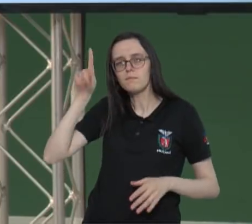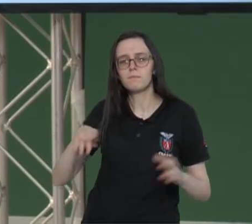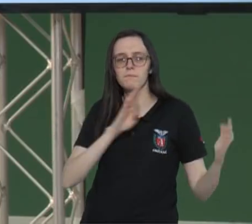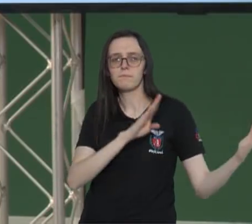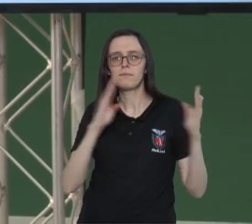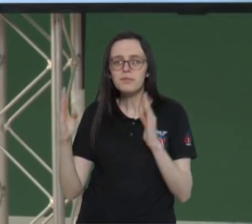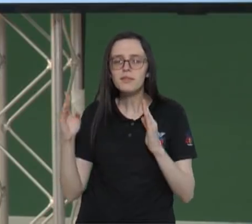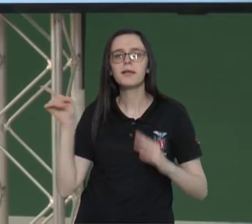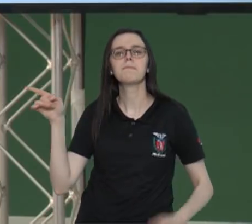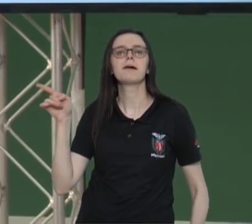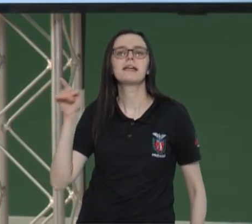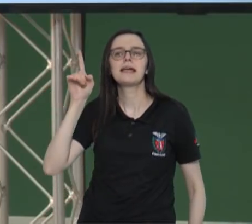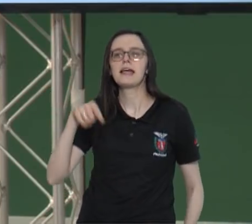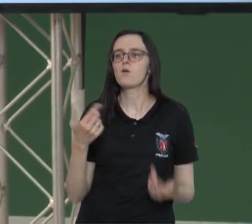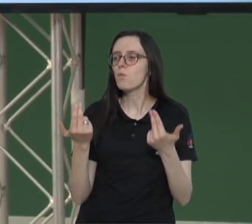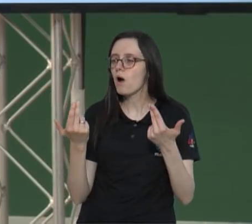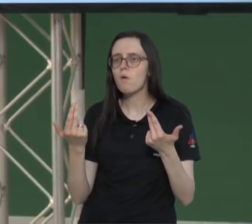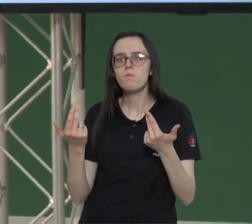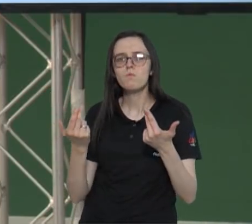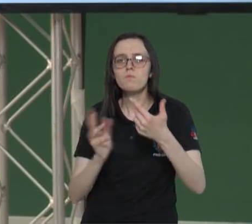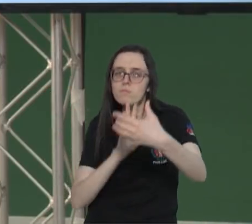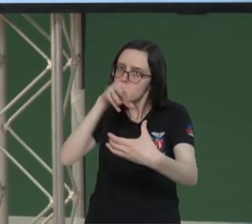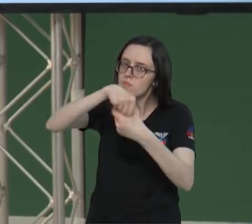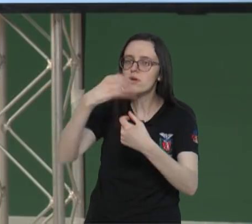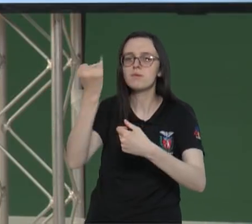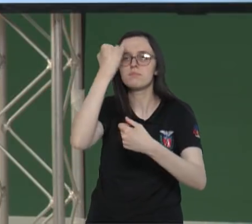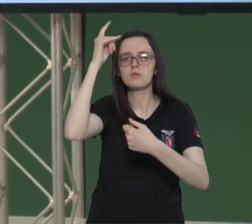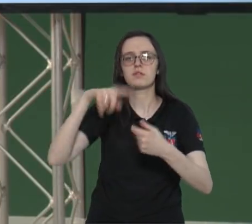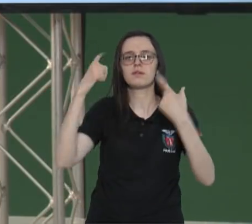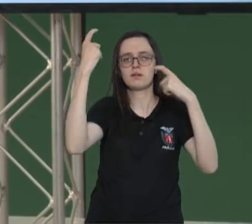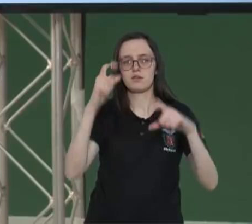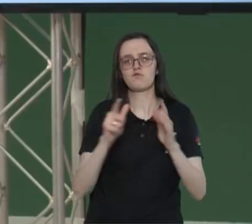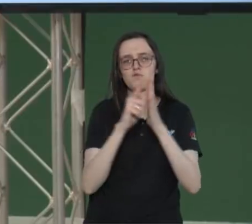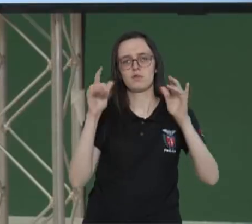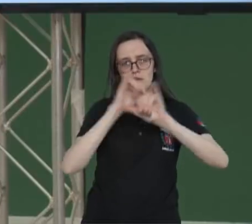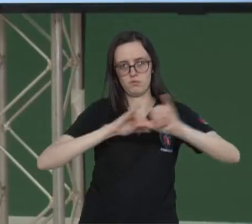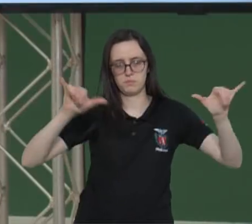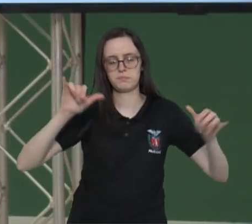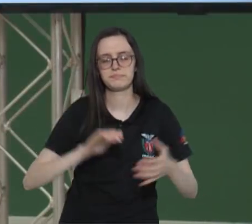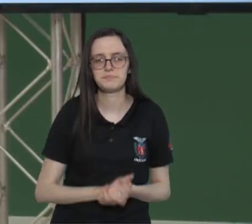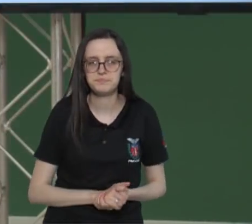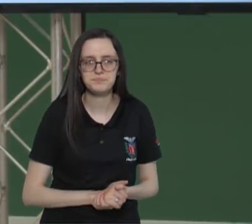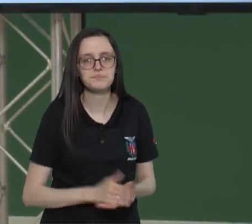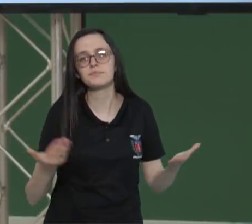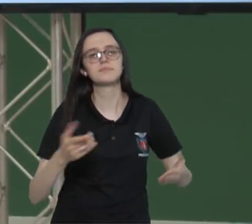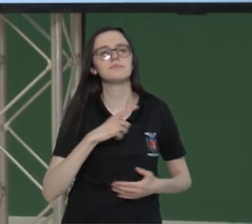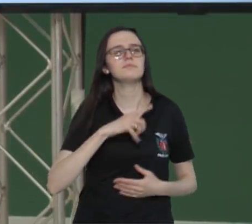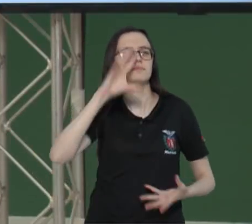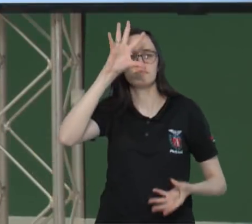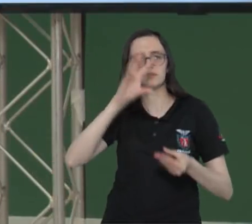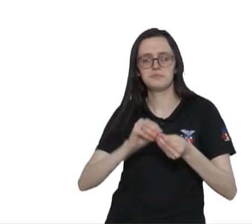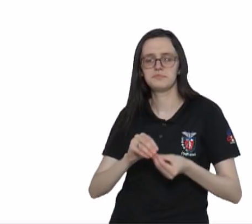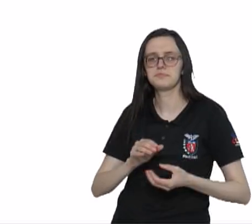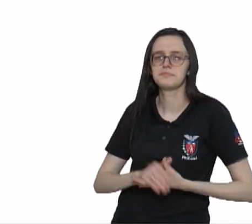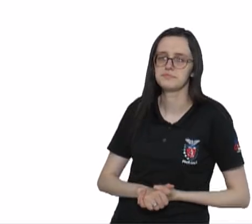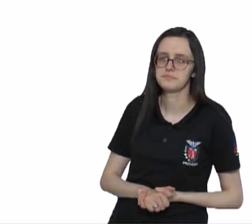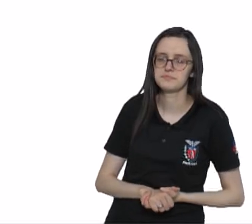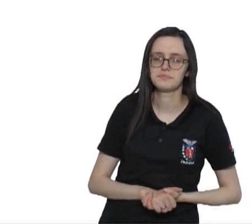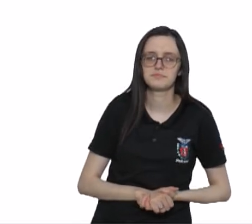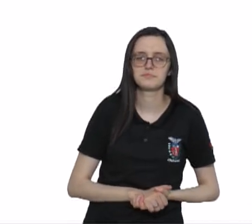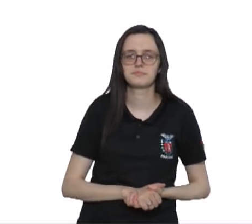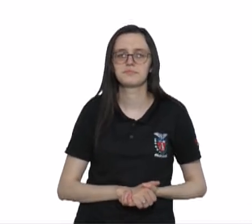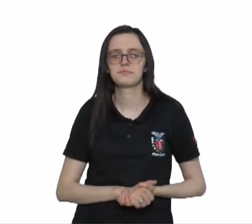partes que formam os classificados. Vamos aqui a um resuminho. Uma